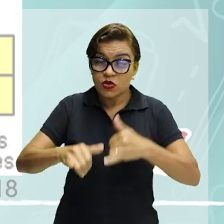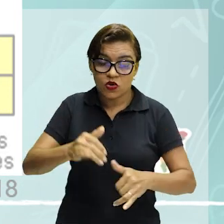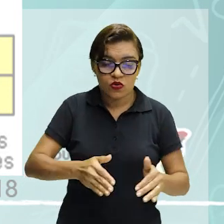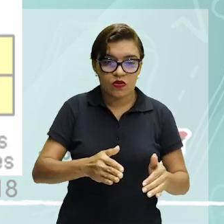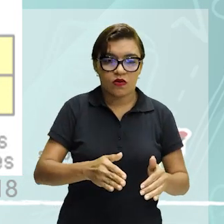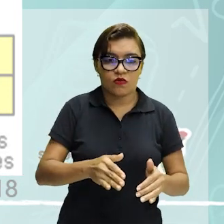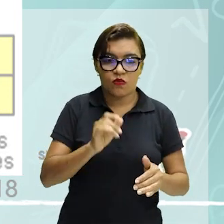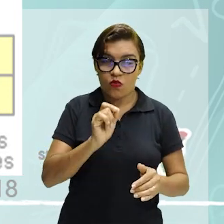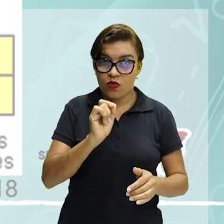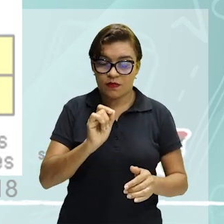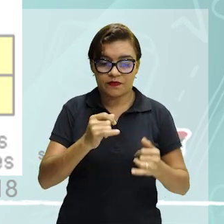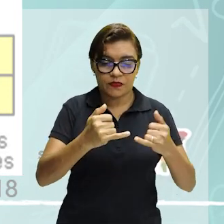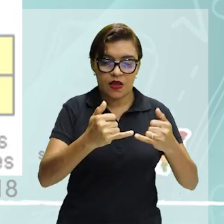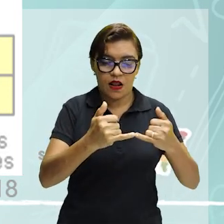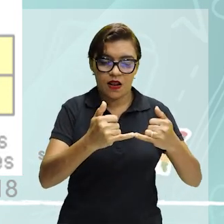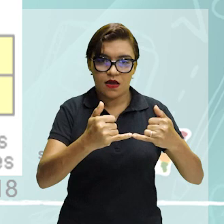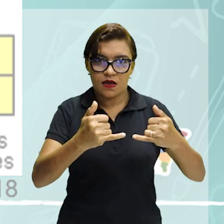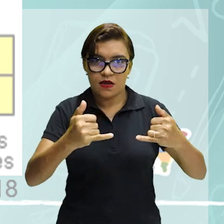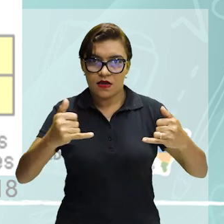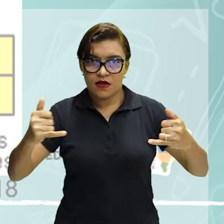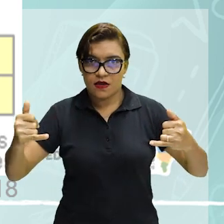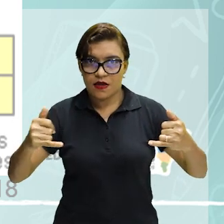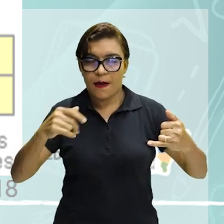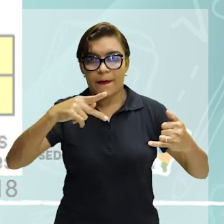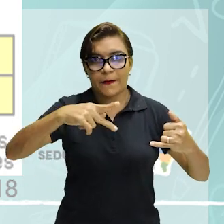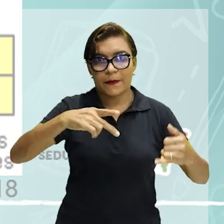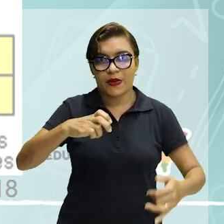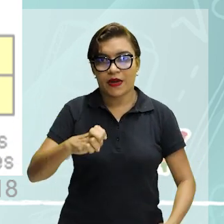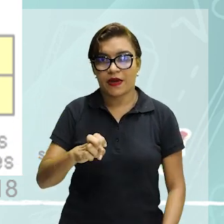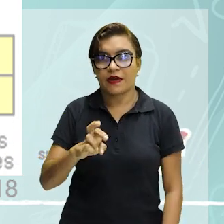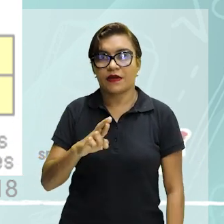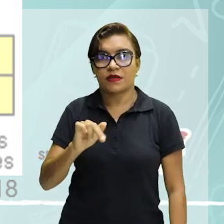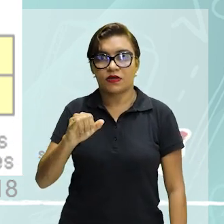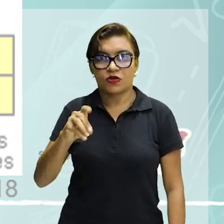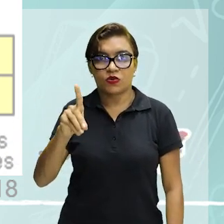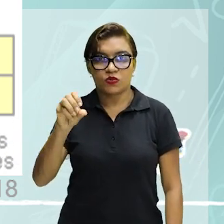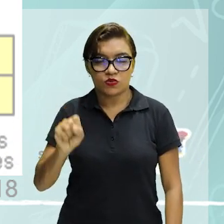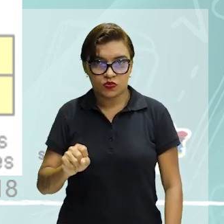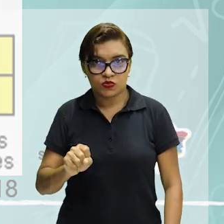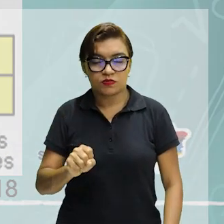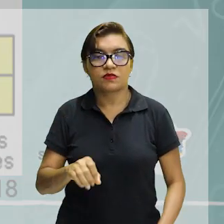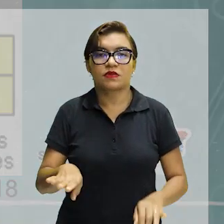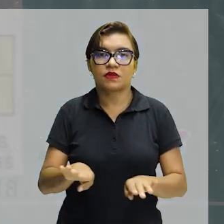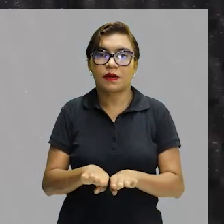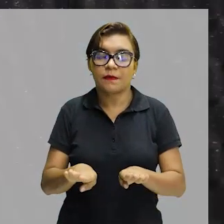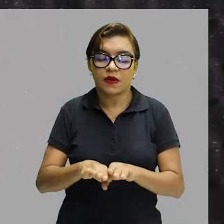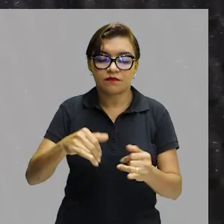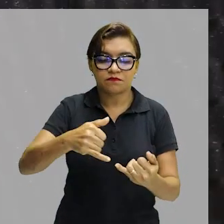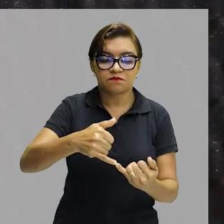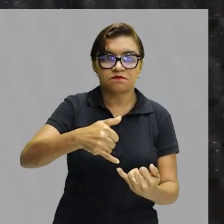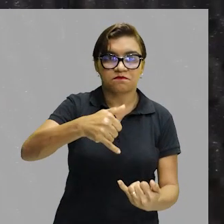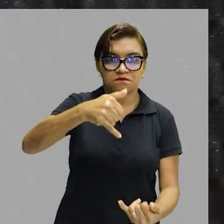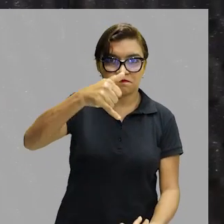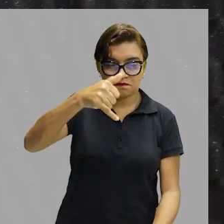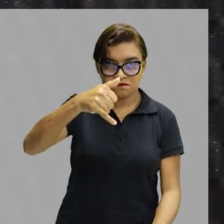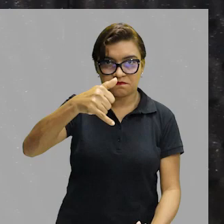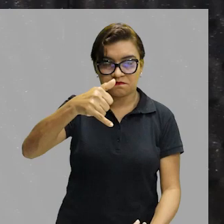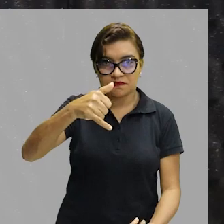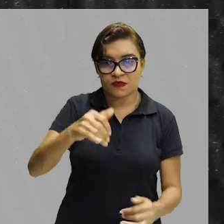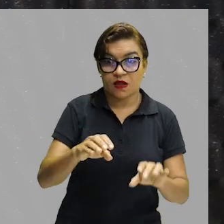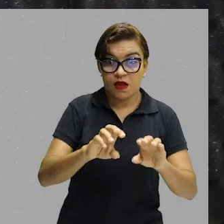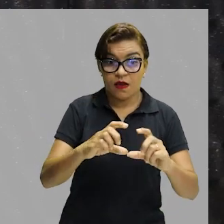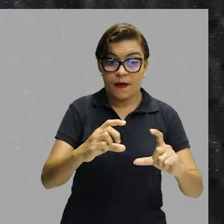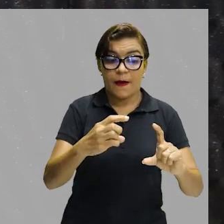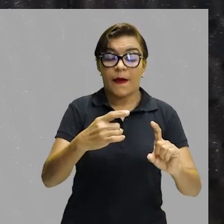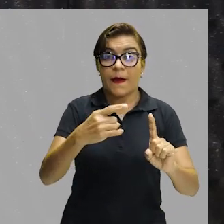linhas horizontais, que chamamos de períodos, e em linhas verticais, que chamamos de famílias ou grupos.